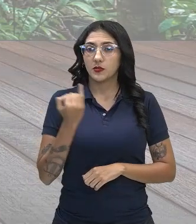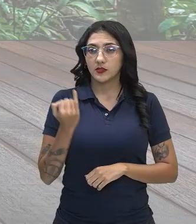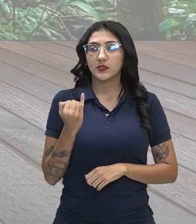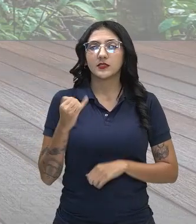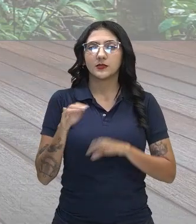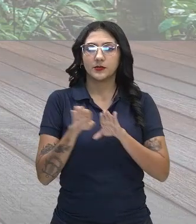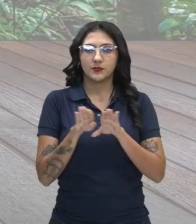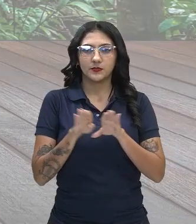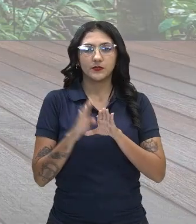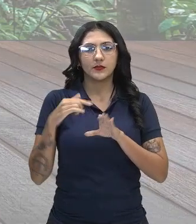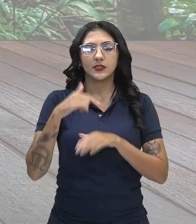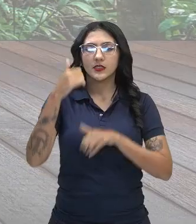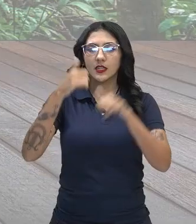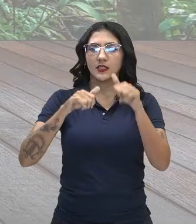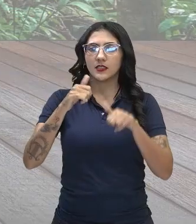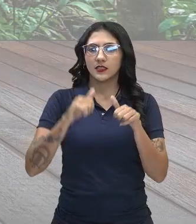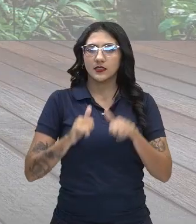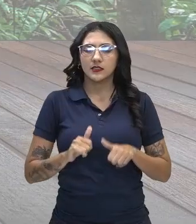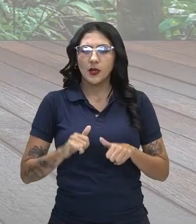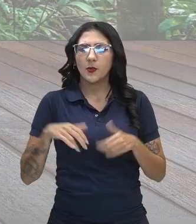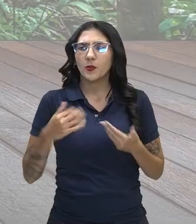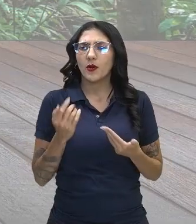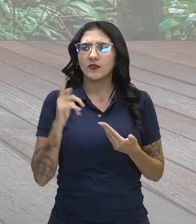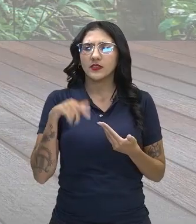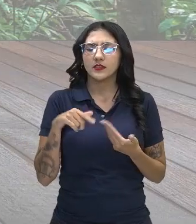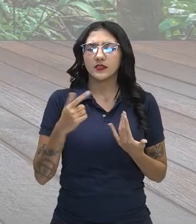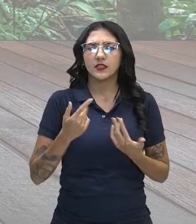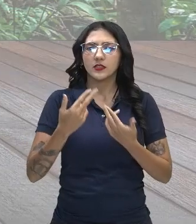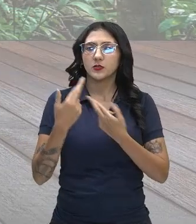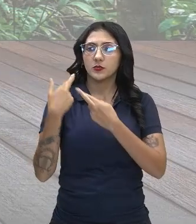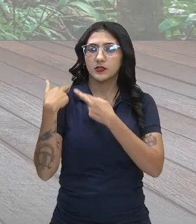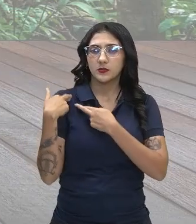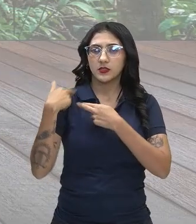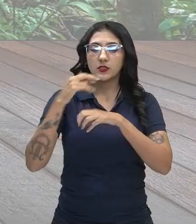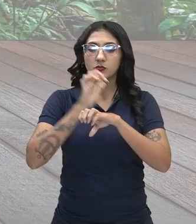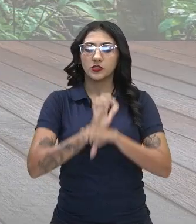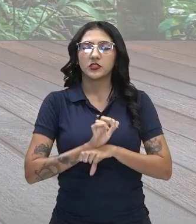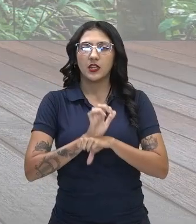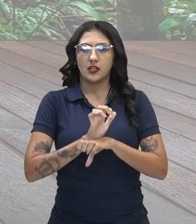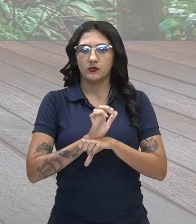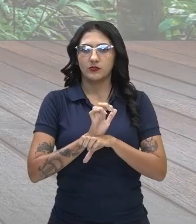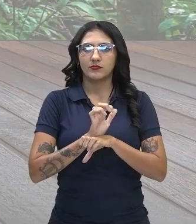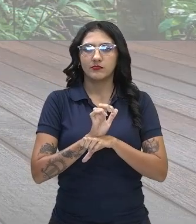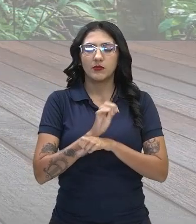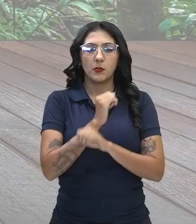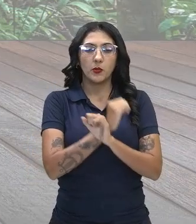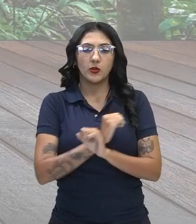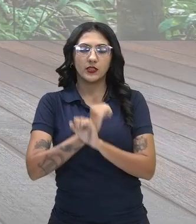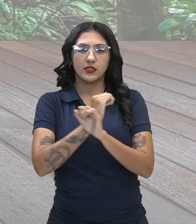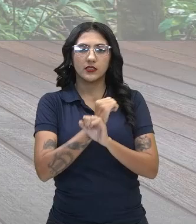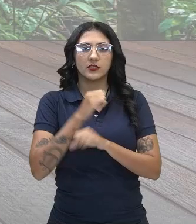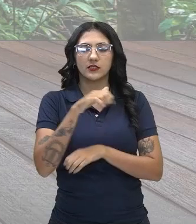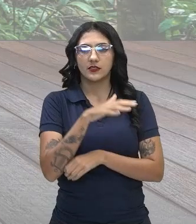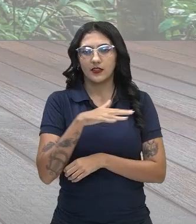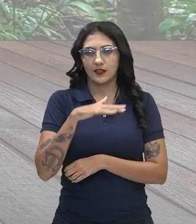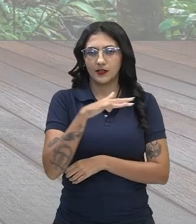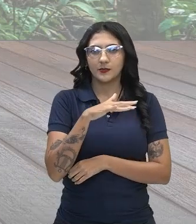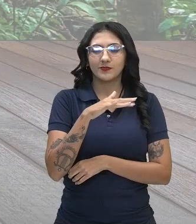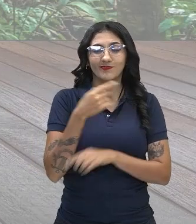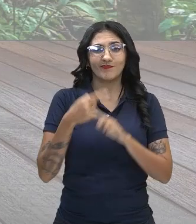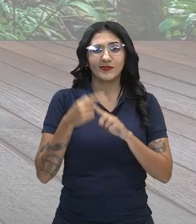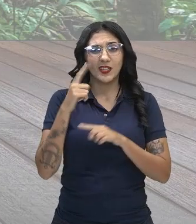vai ocorrer o papel do Estado na defesa dessa região, porque realmente é uma grande